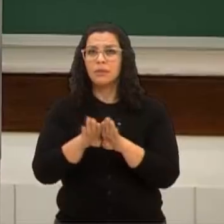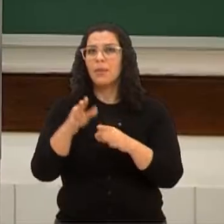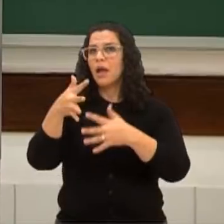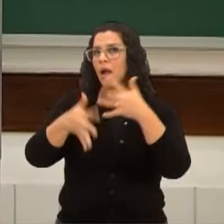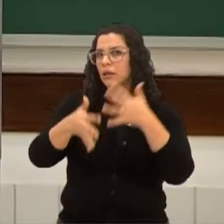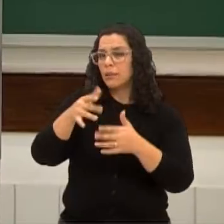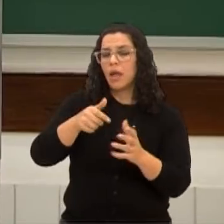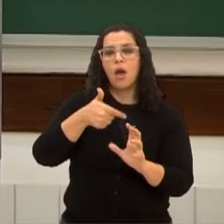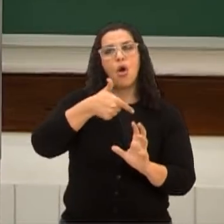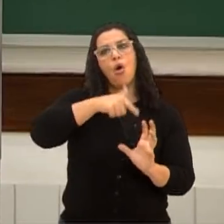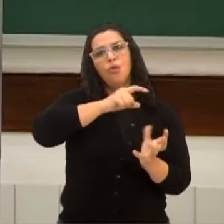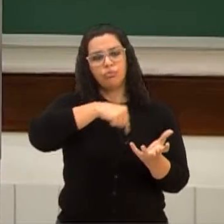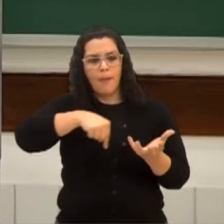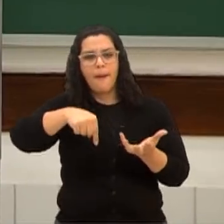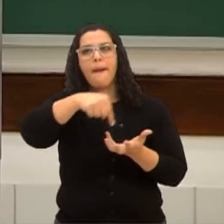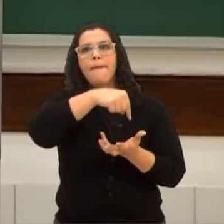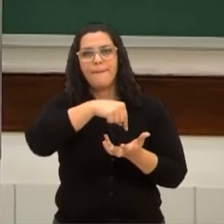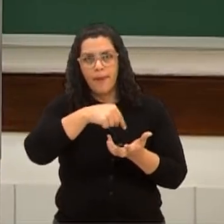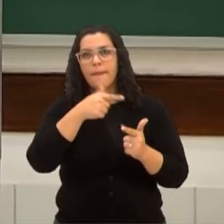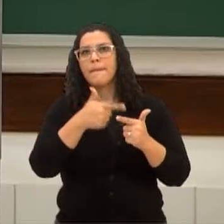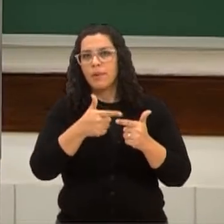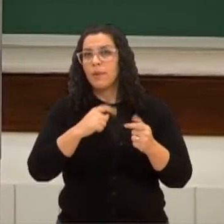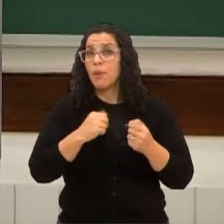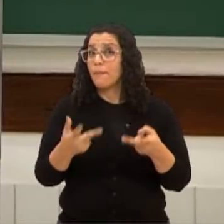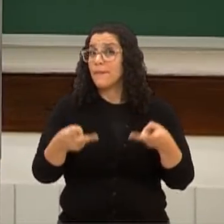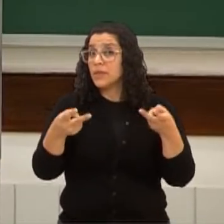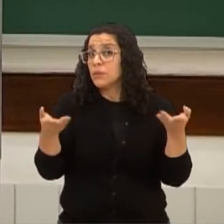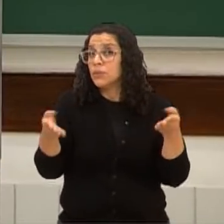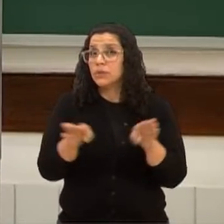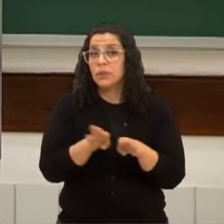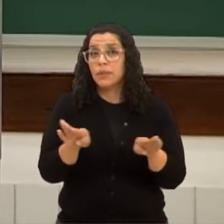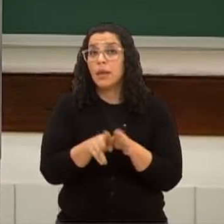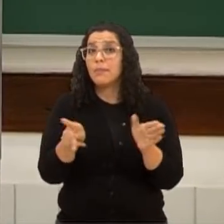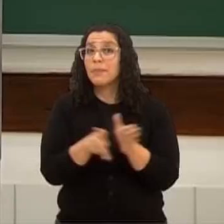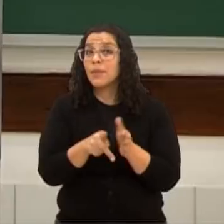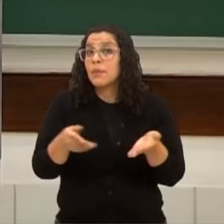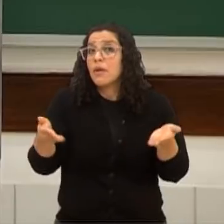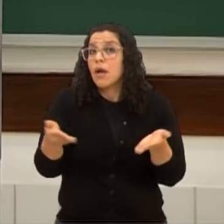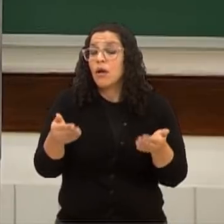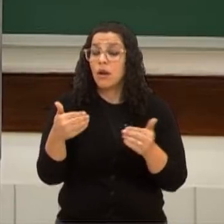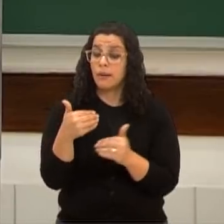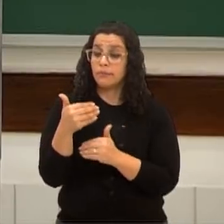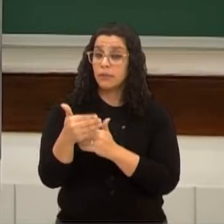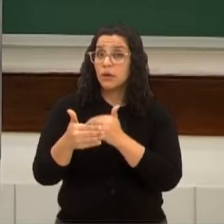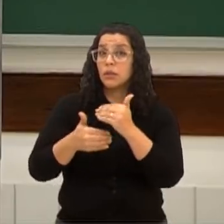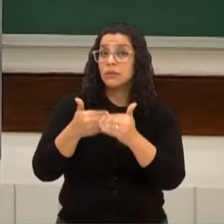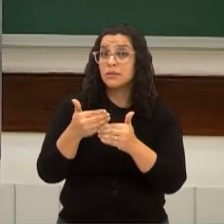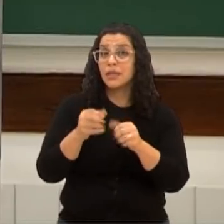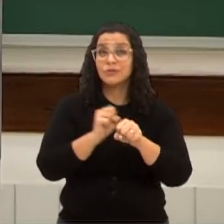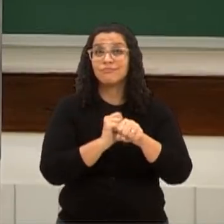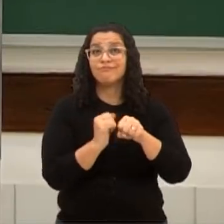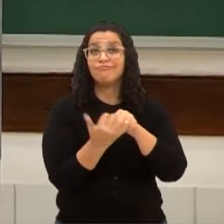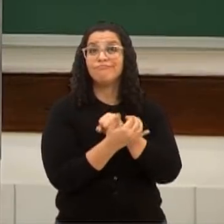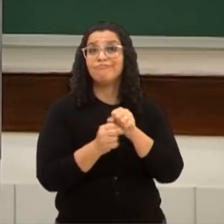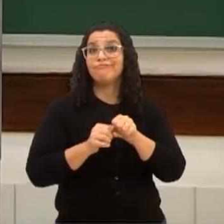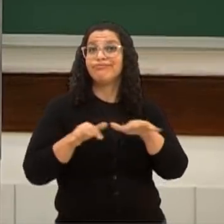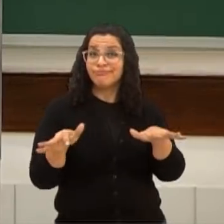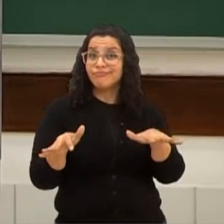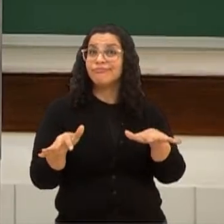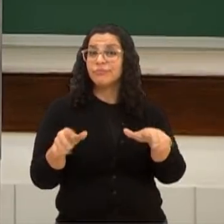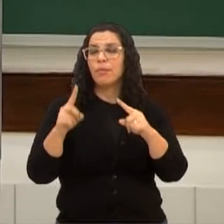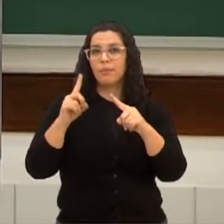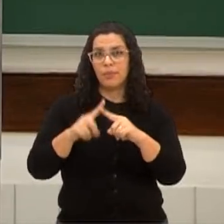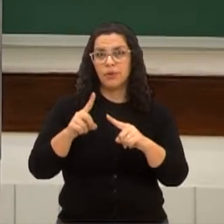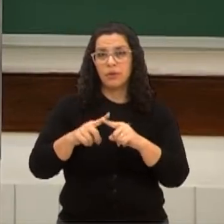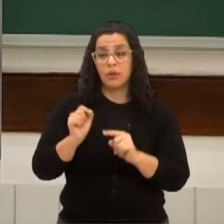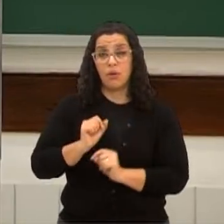afetar diversos outros, né? Isso a gente percebe também com esse próprio processo da pandemia e do vírus. Por